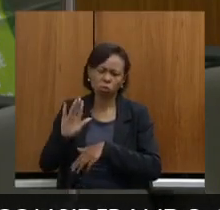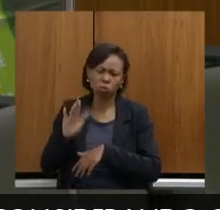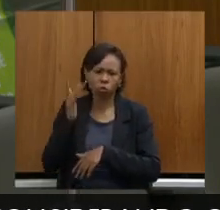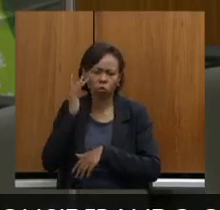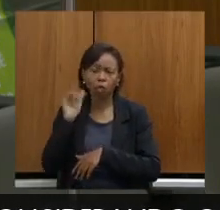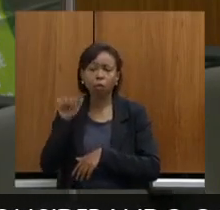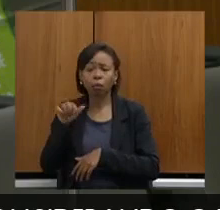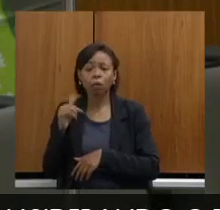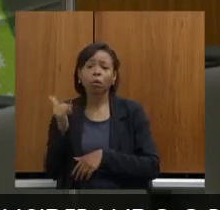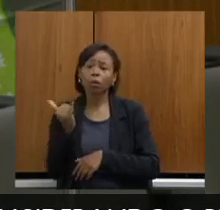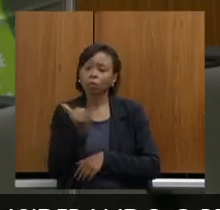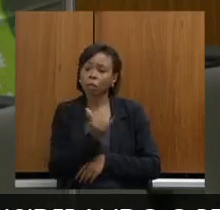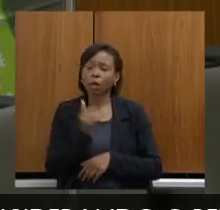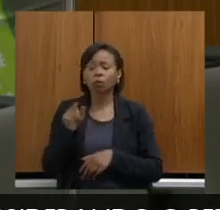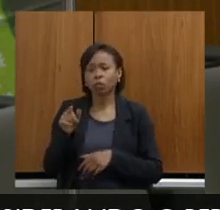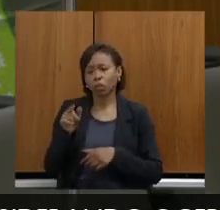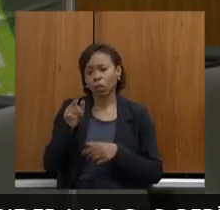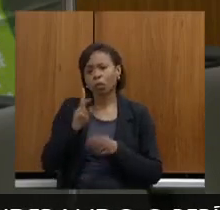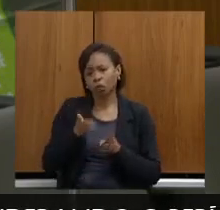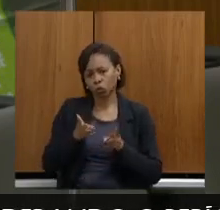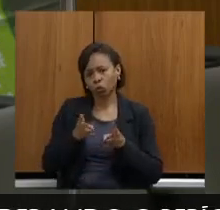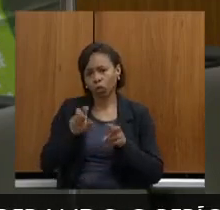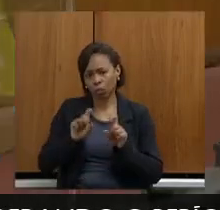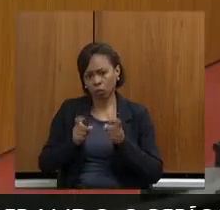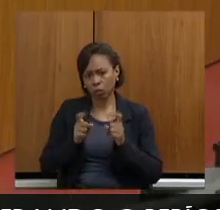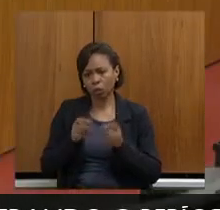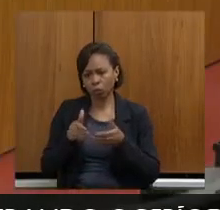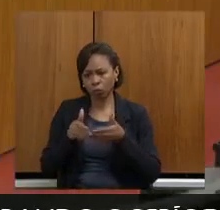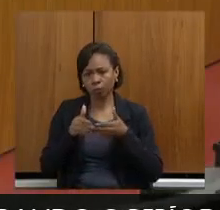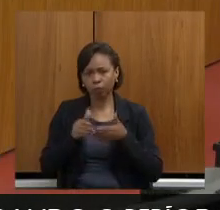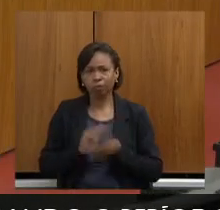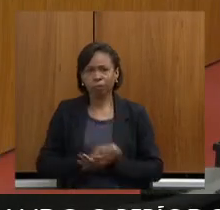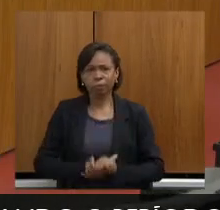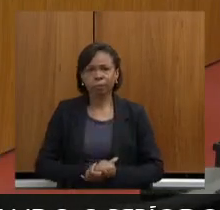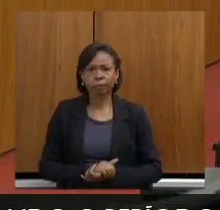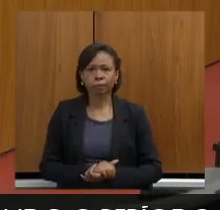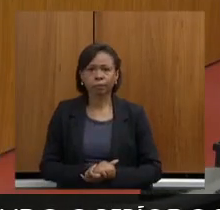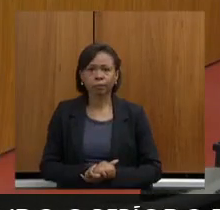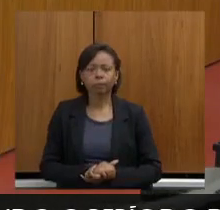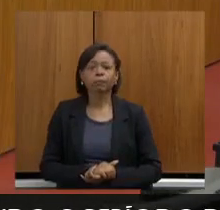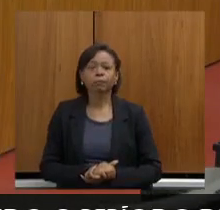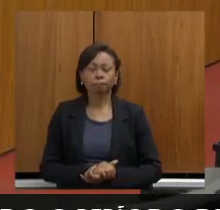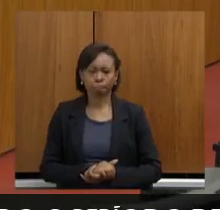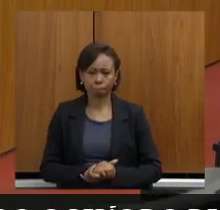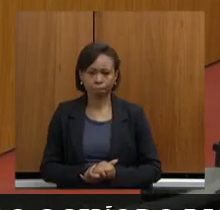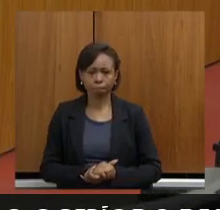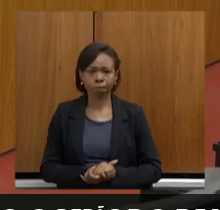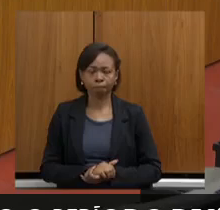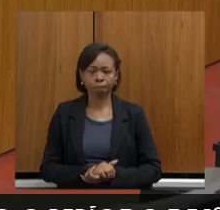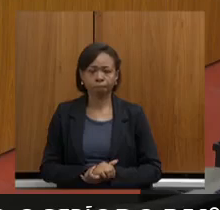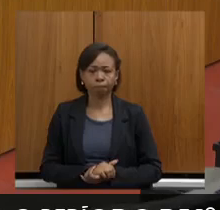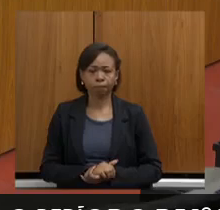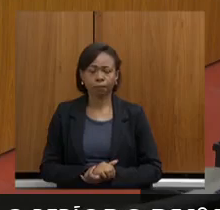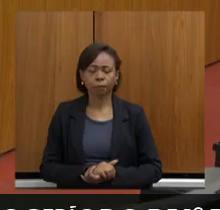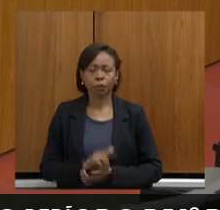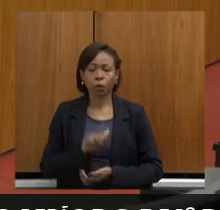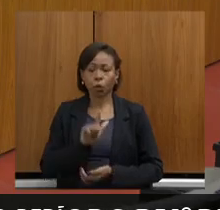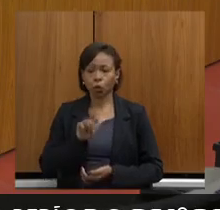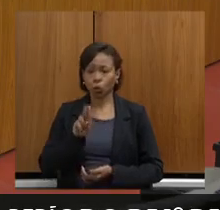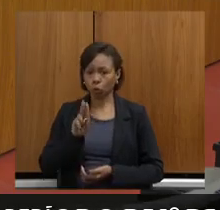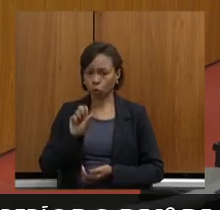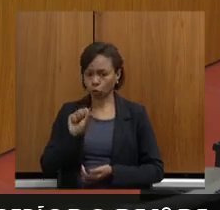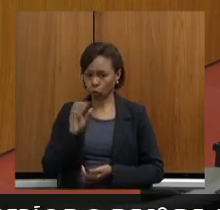e Que permaneça na reunião tá bem o deputado Gustavo Valadares